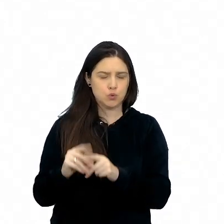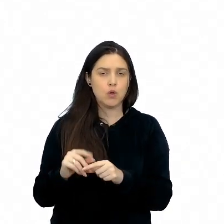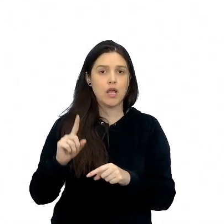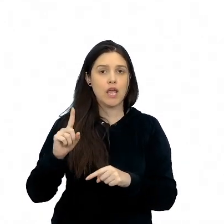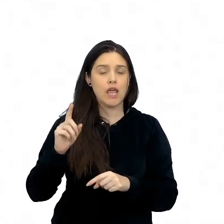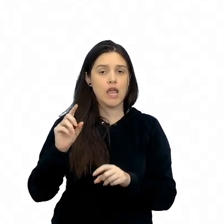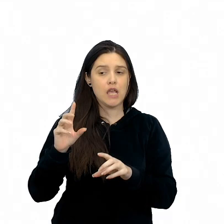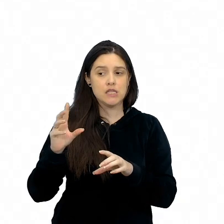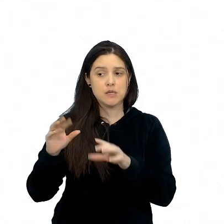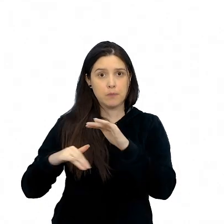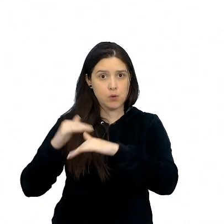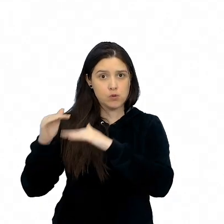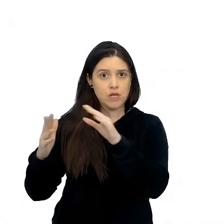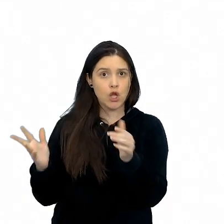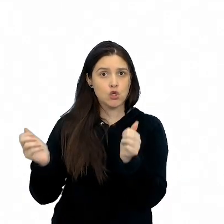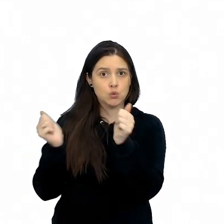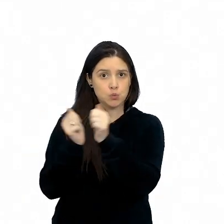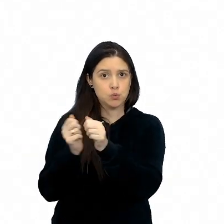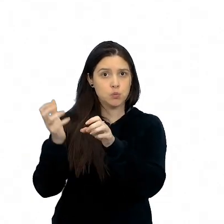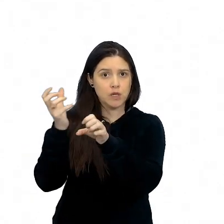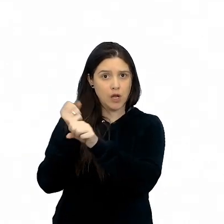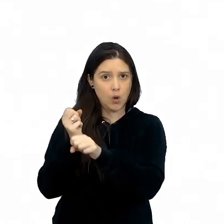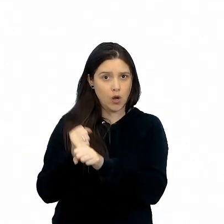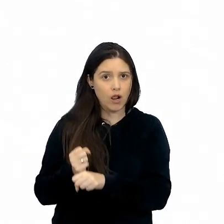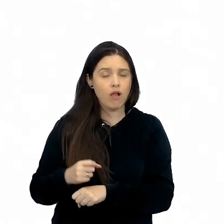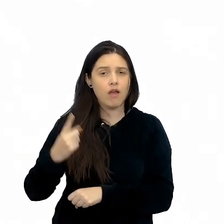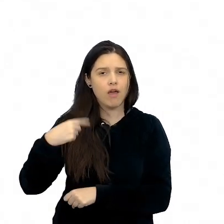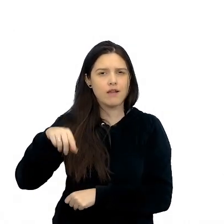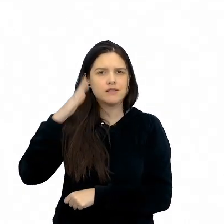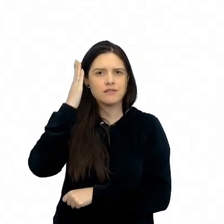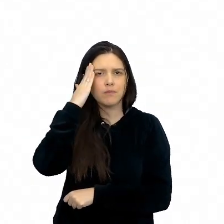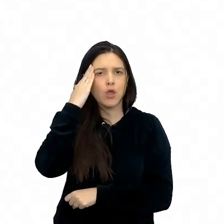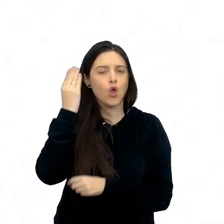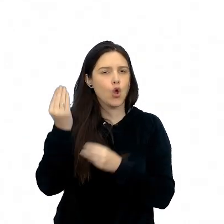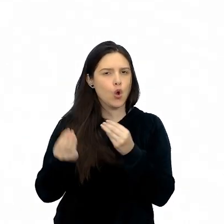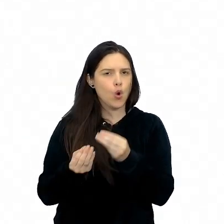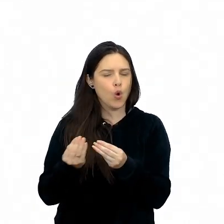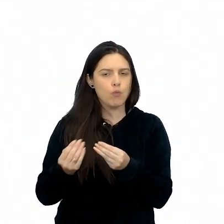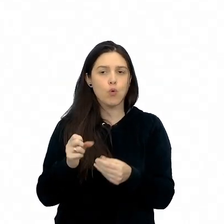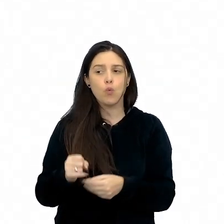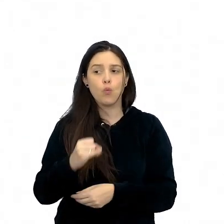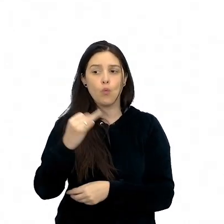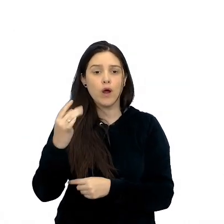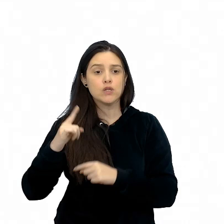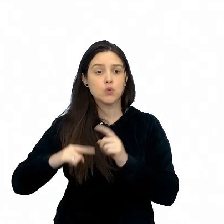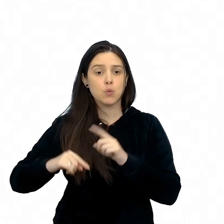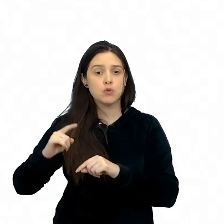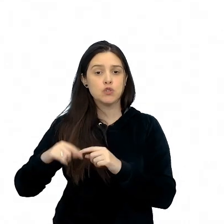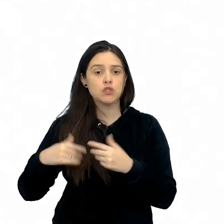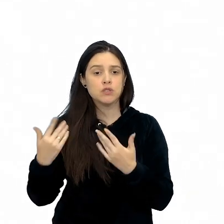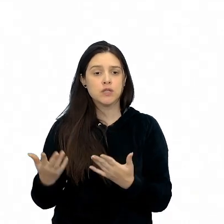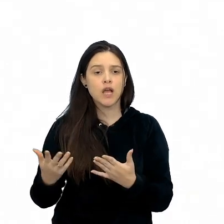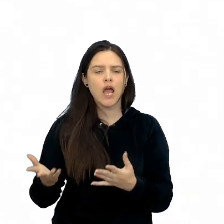processos cognitivos, que é o calcular e as relações que ele estabelece. Quais são os objetos? Ou seja,